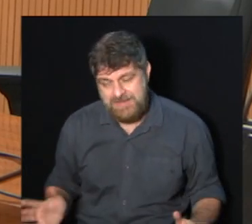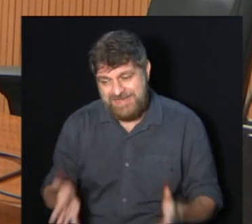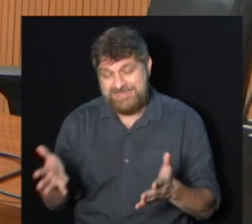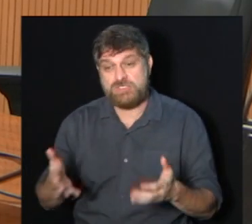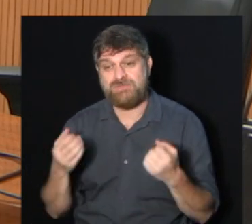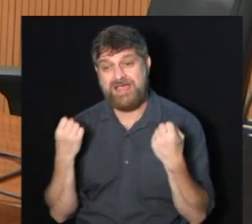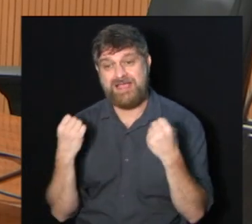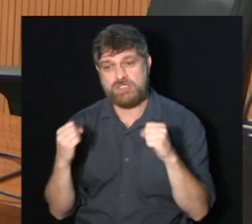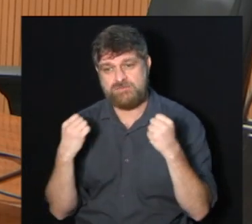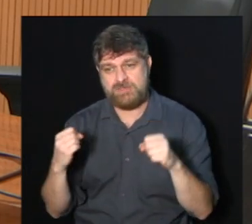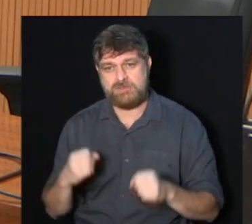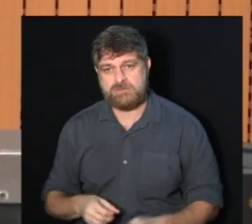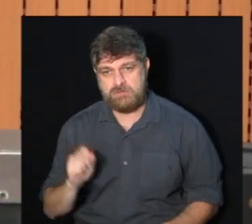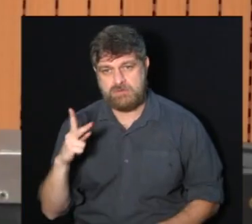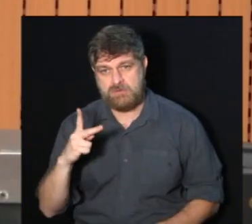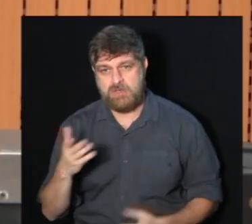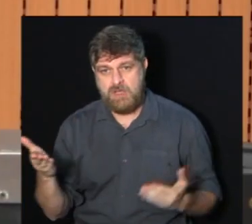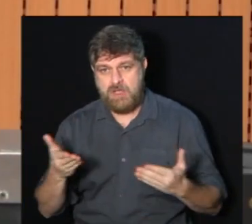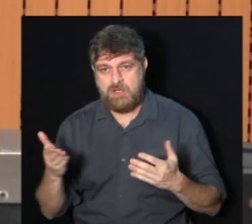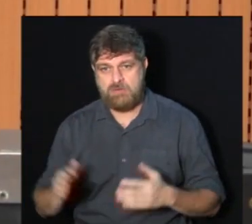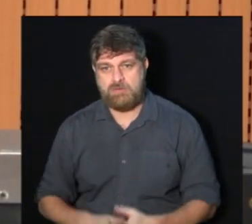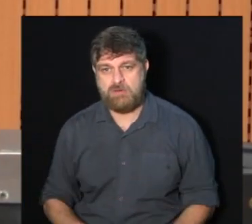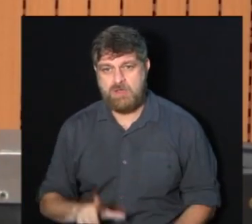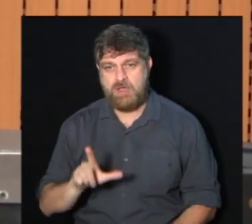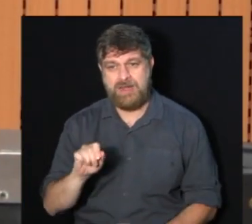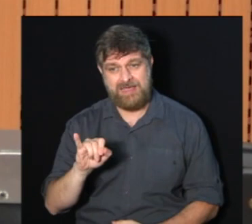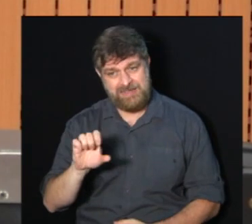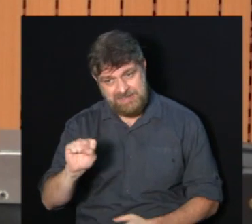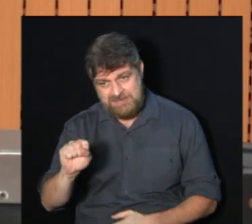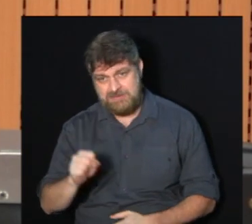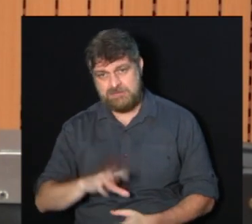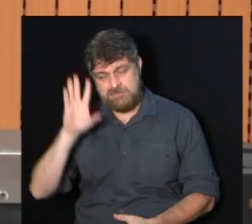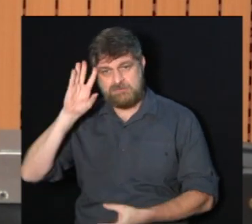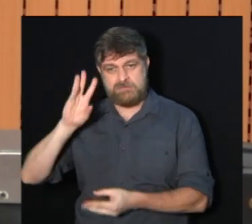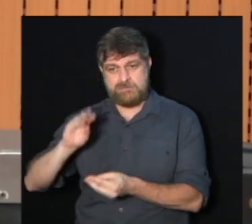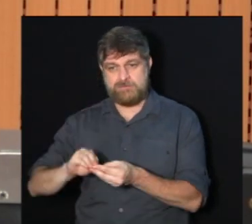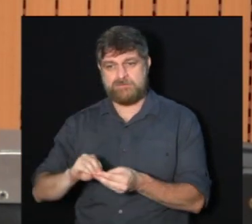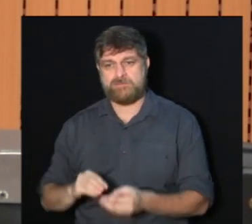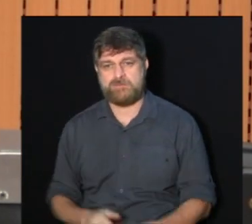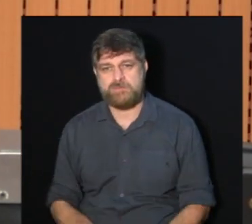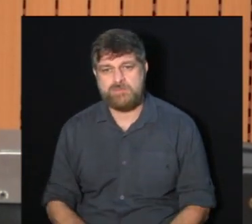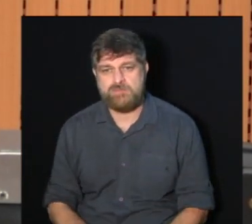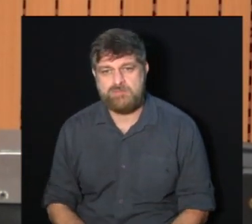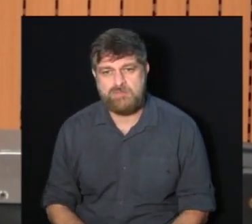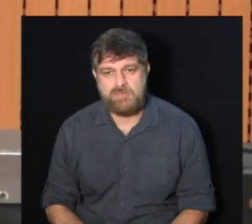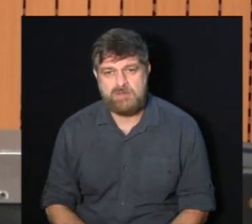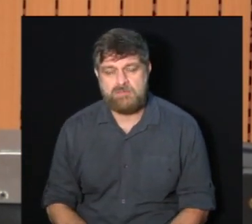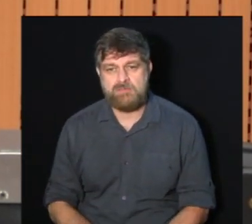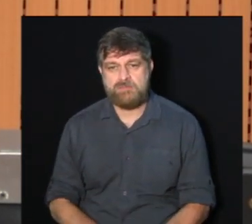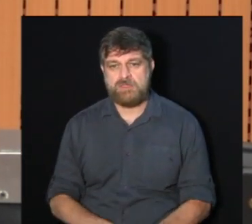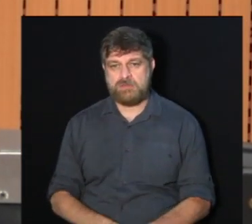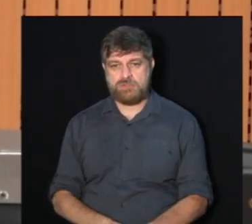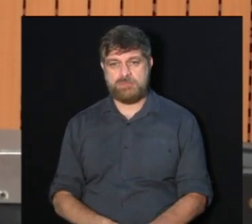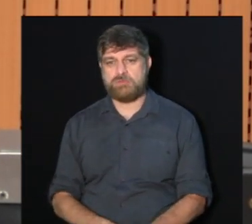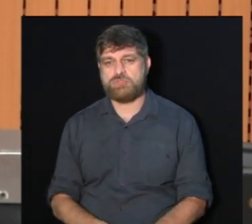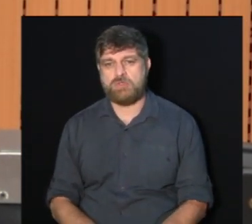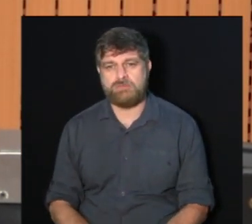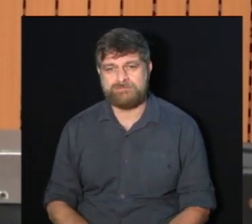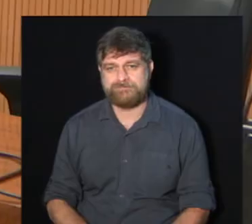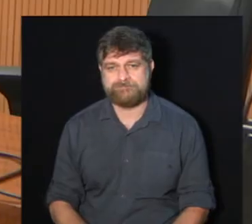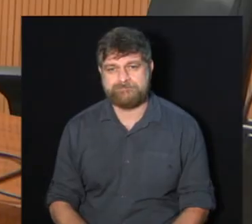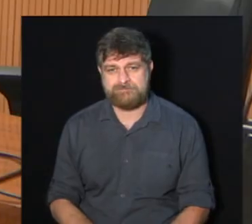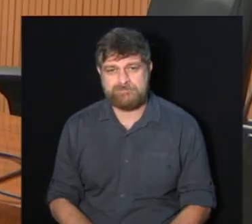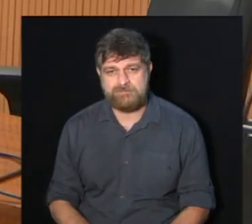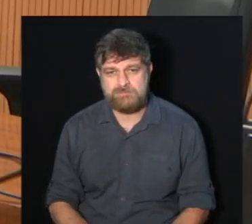comprovação. Ok, eu vou passar agora para a Laís para dar suas considerações finais, sendo que nós estamos já no limite do nosso tempo.